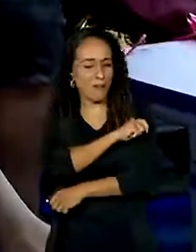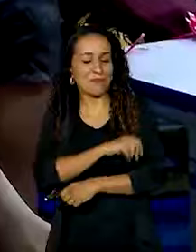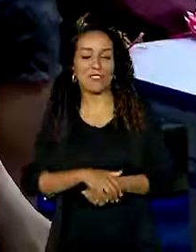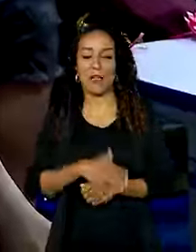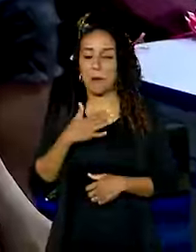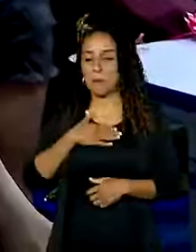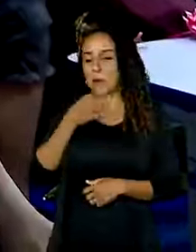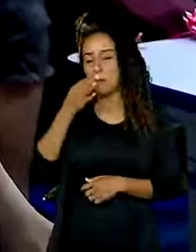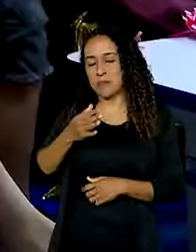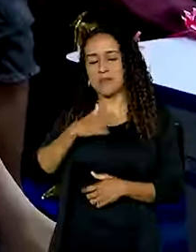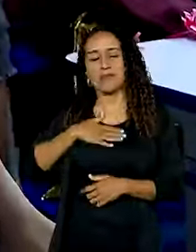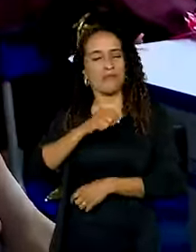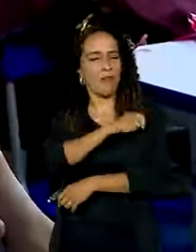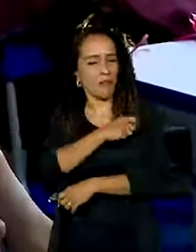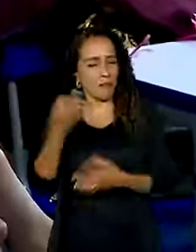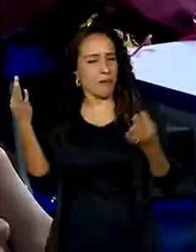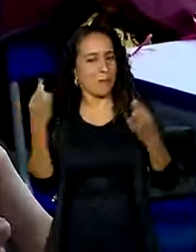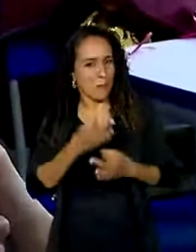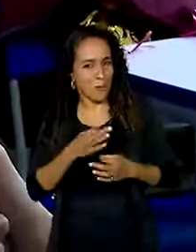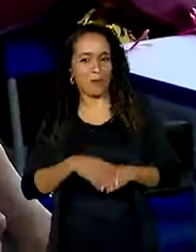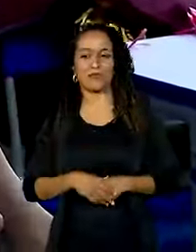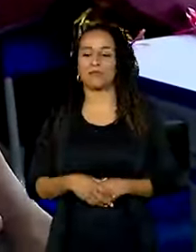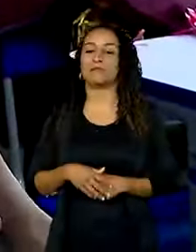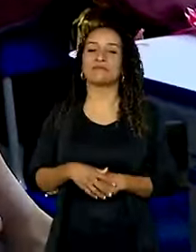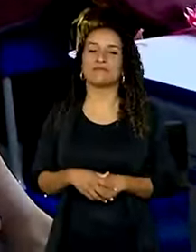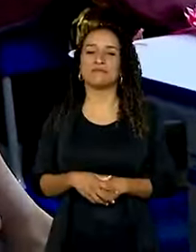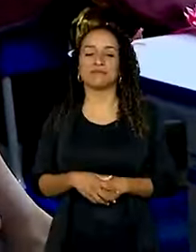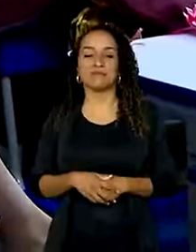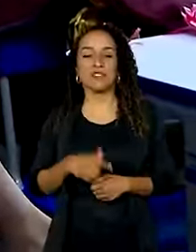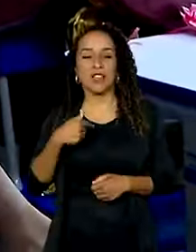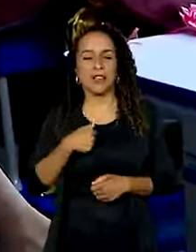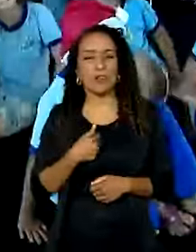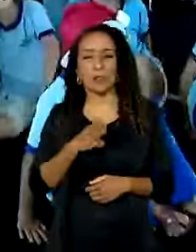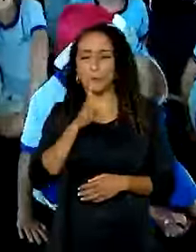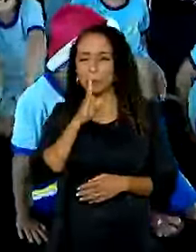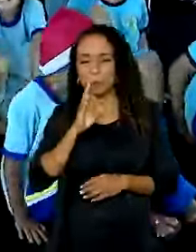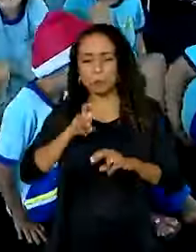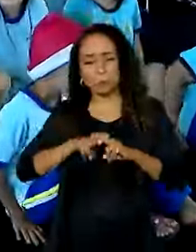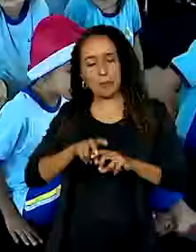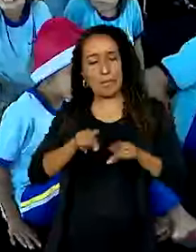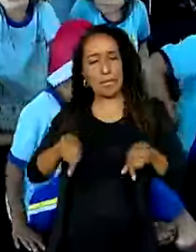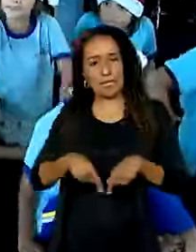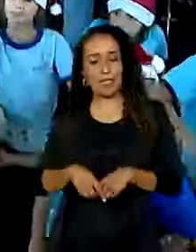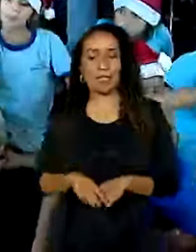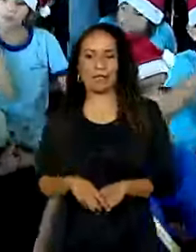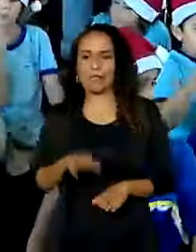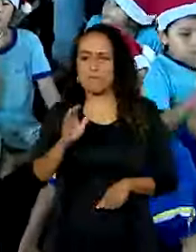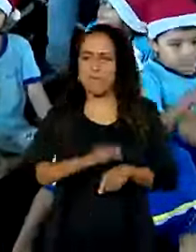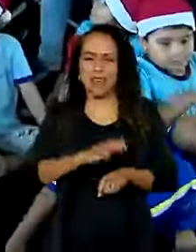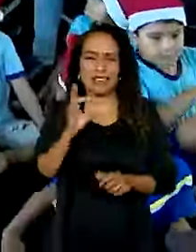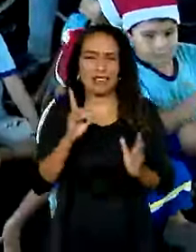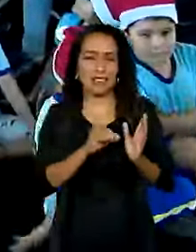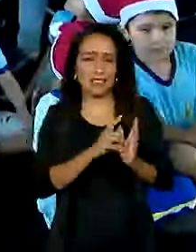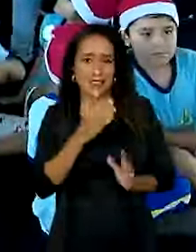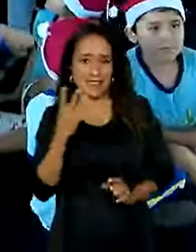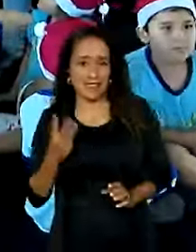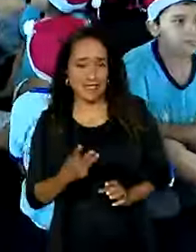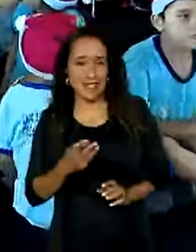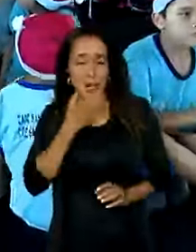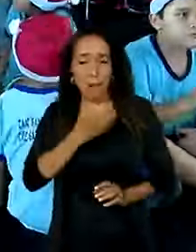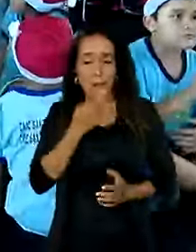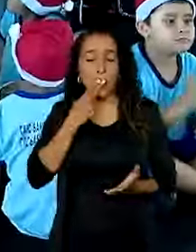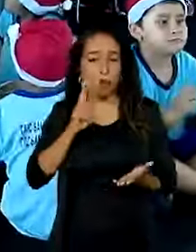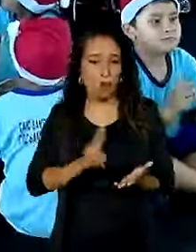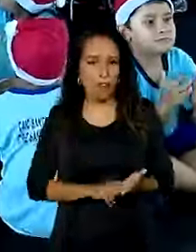opinião, eu fui uma boa aluna. Eu sou uma das alunas mais quietas dessa sala. Há mais de 3 décadas, o Papai Noel dos